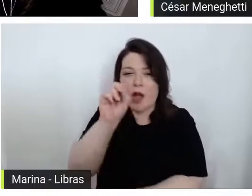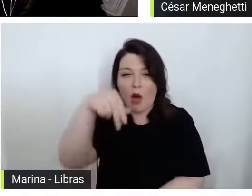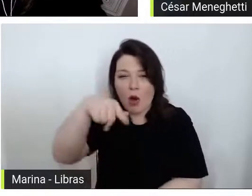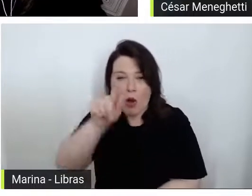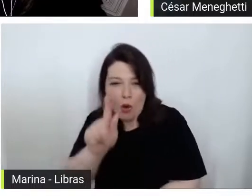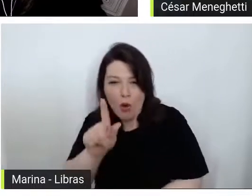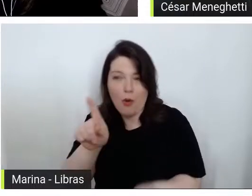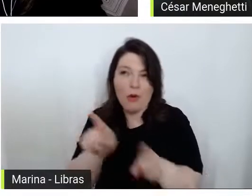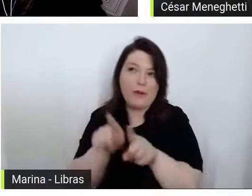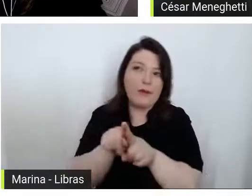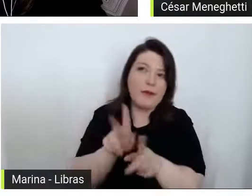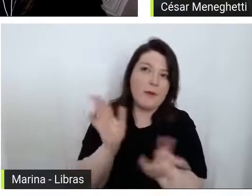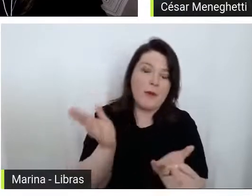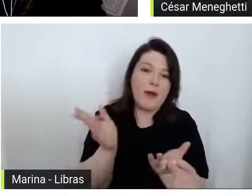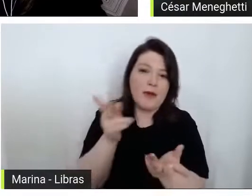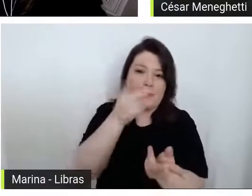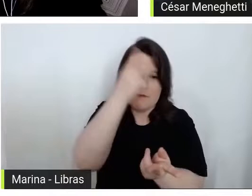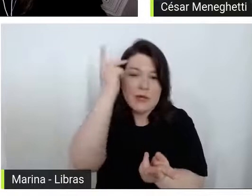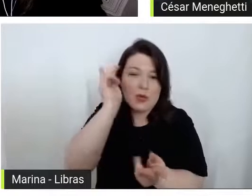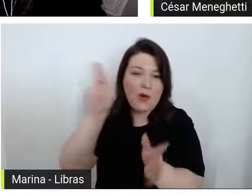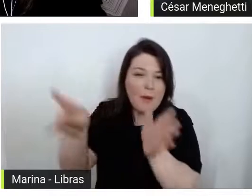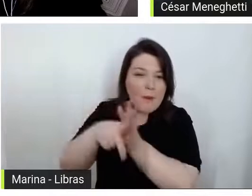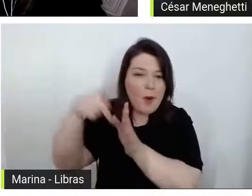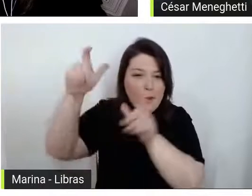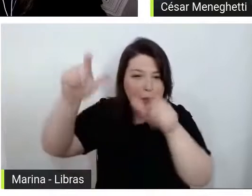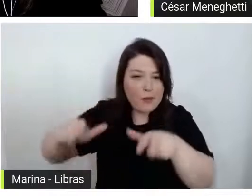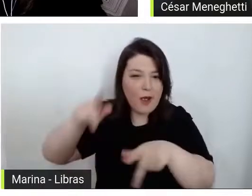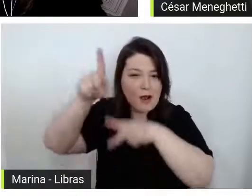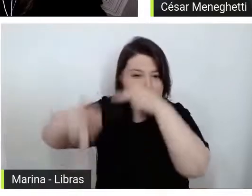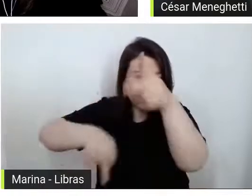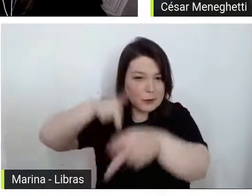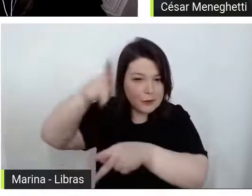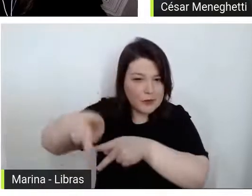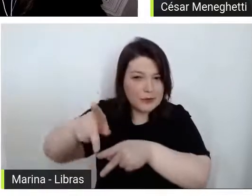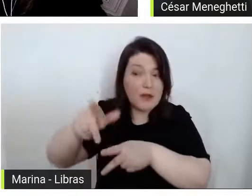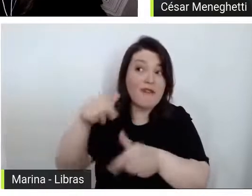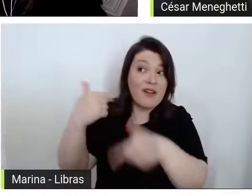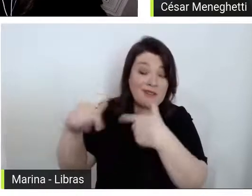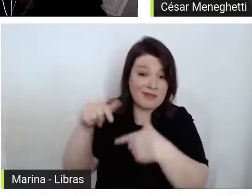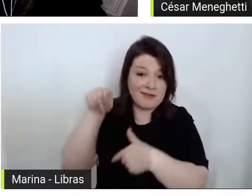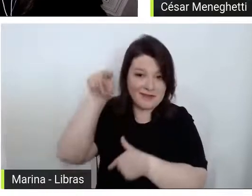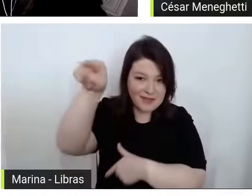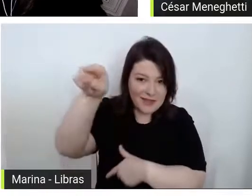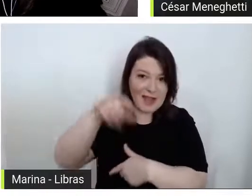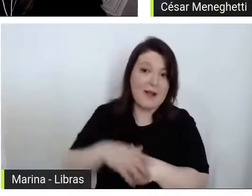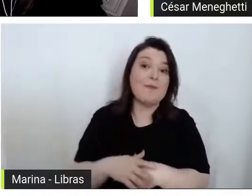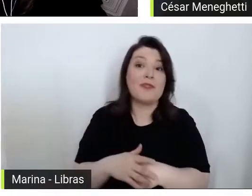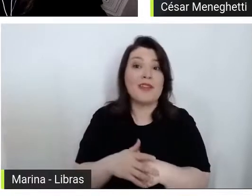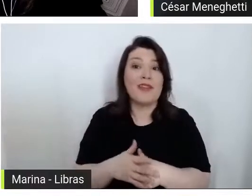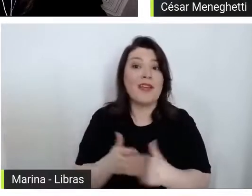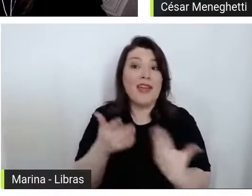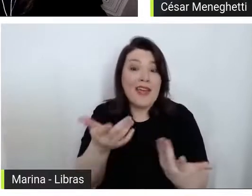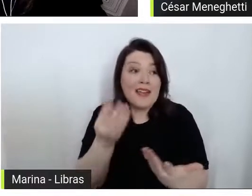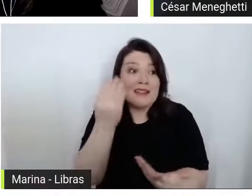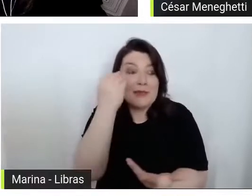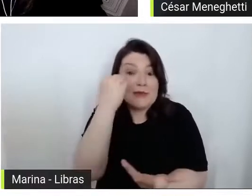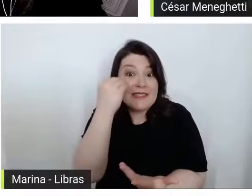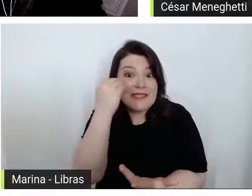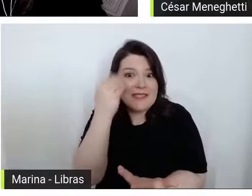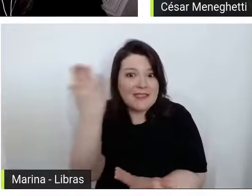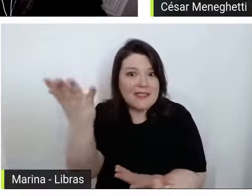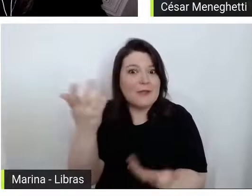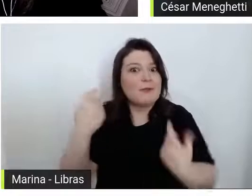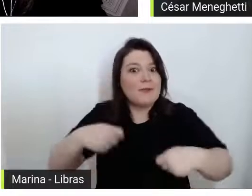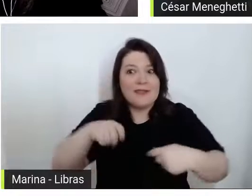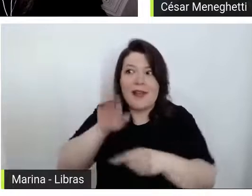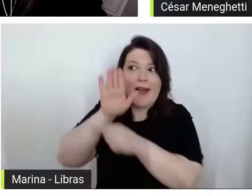população local, que faz um trabalho no local, assim, eles estão conseguindo conter o deserto, a gente precisa fazer alguma